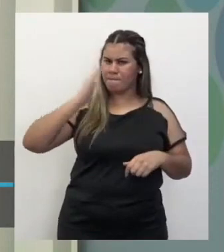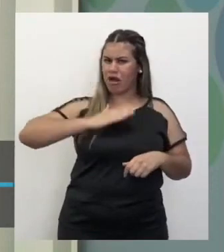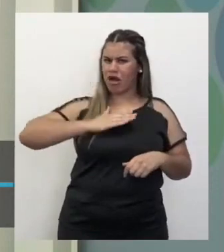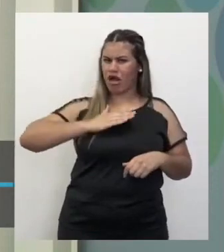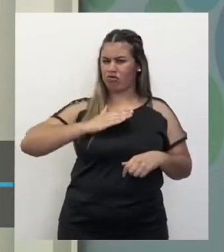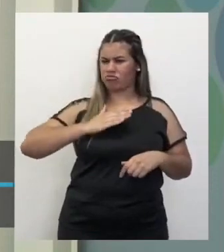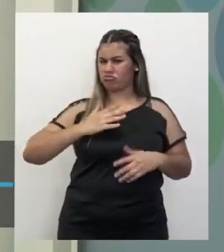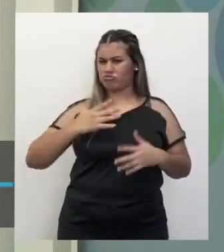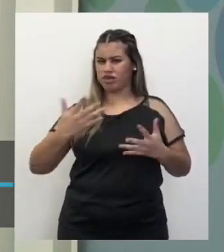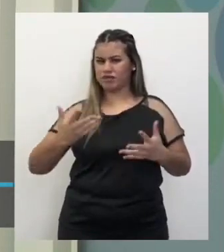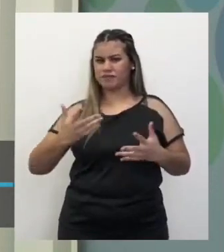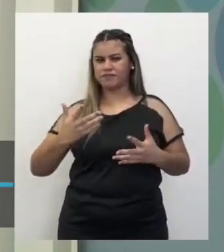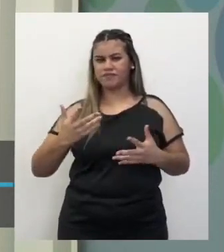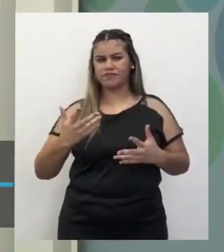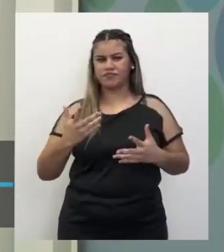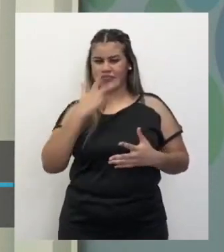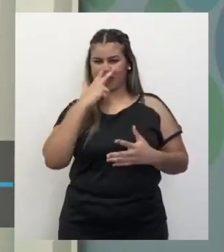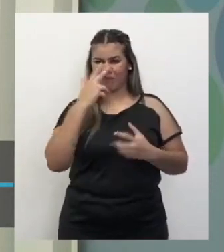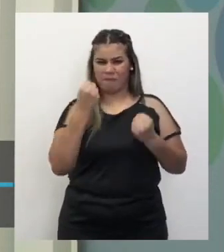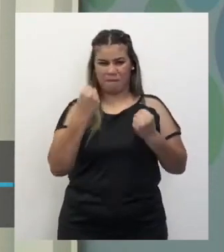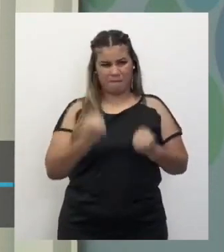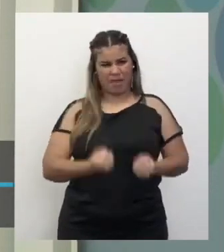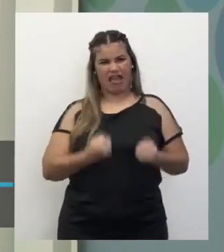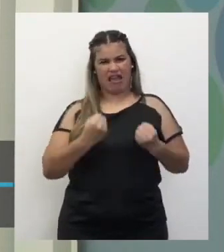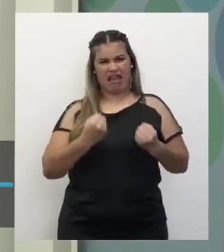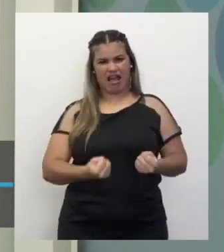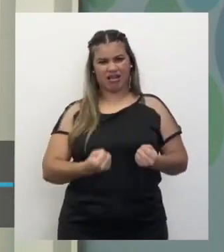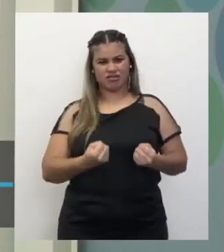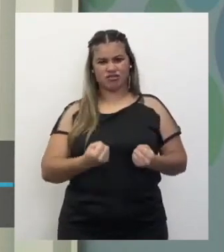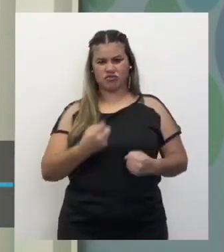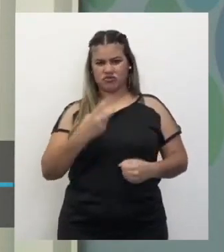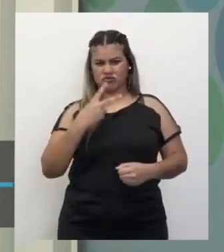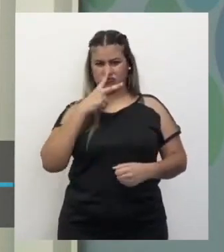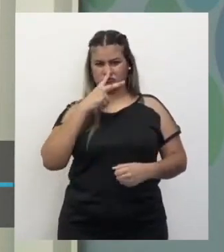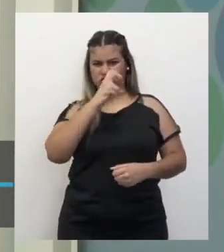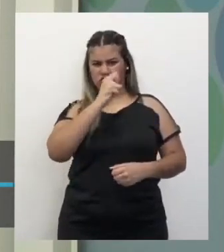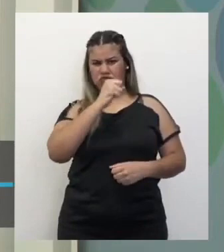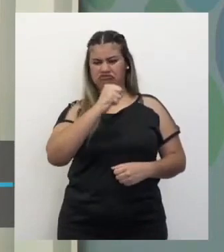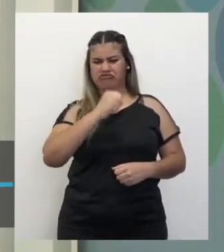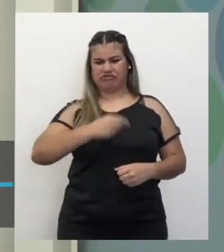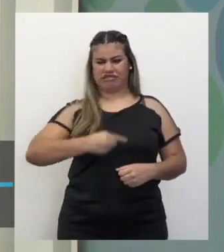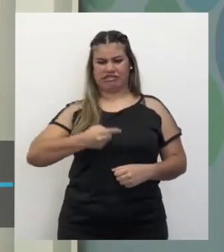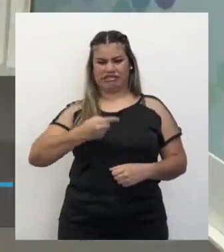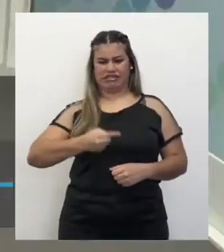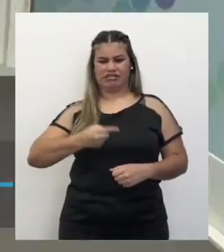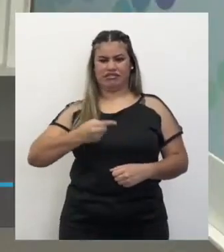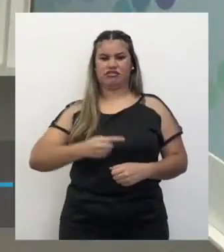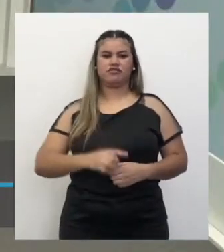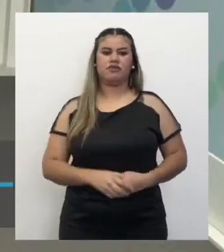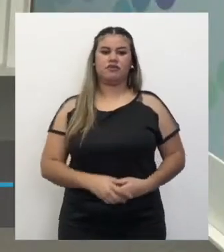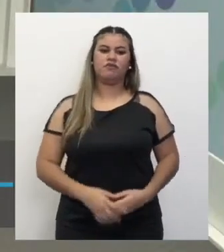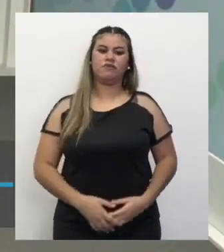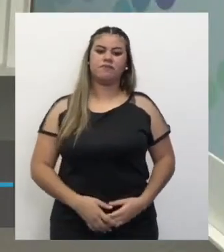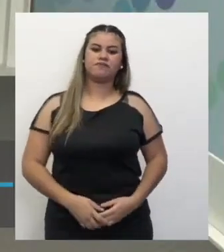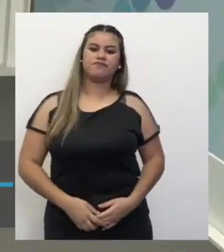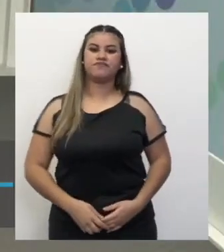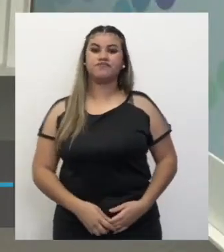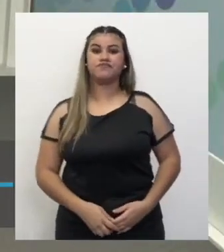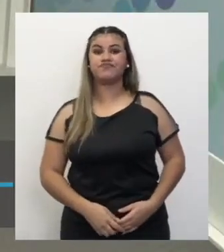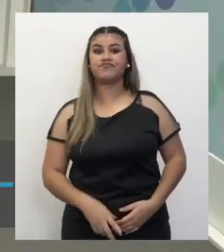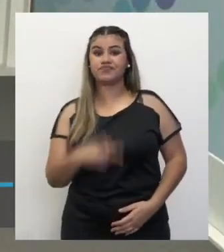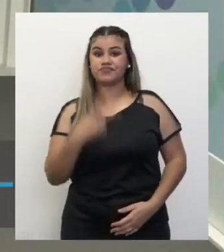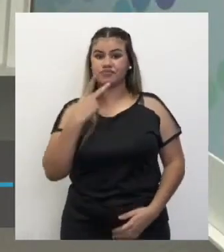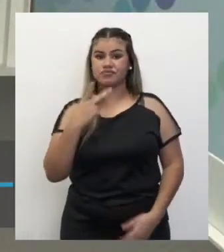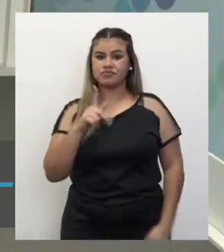Um bicho já dá uma carga de valor, né? Já dá um valor talvez até negativo, né? O bicho, né? A Kemily também traz a questão das gírias, né?